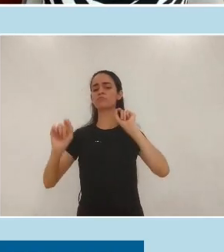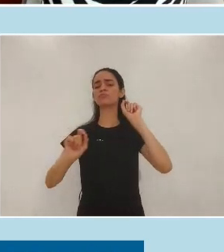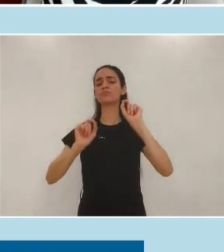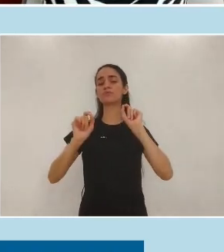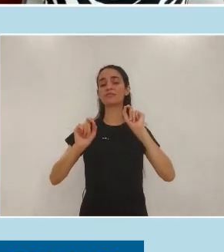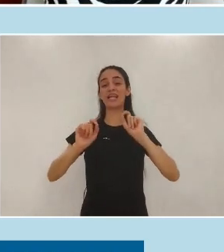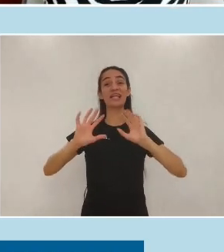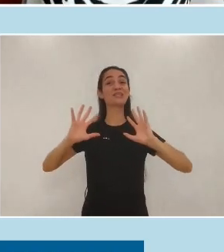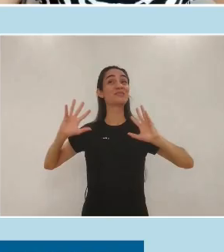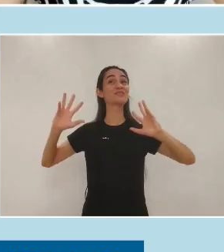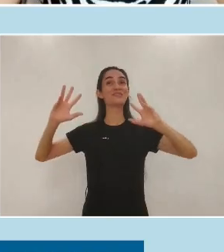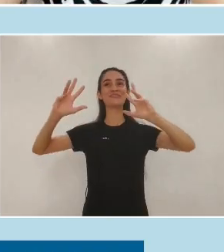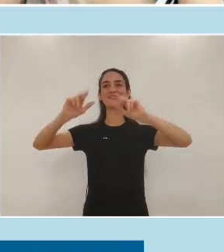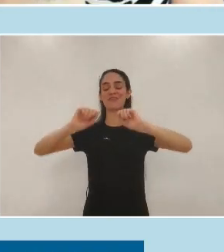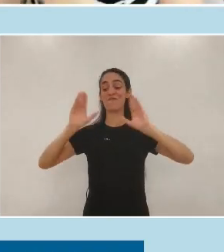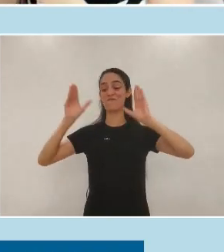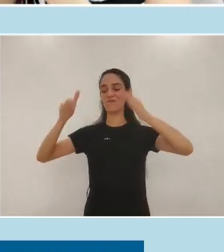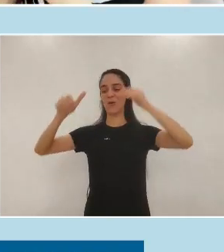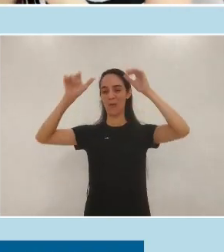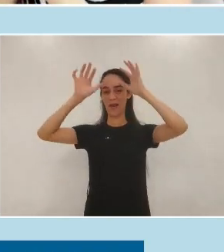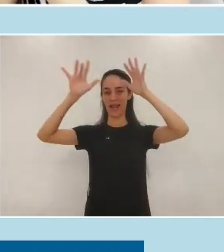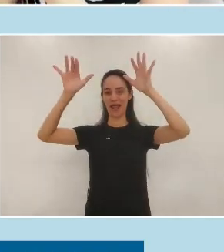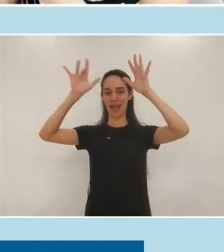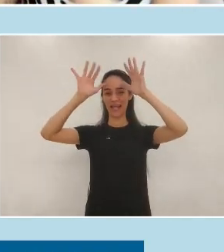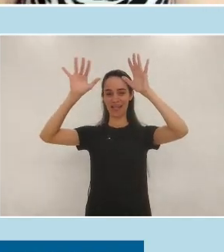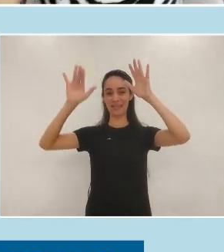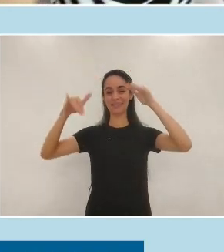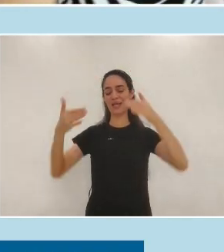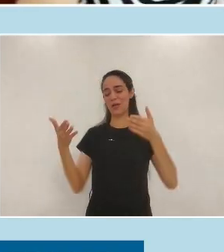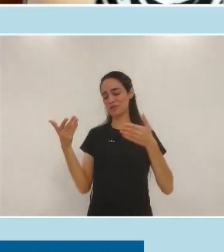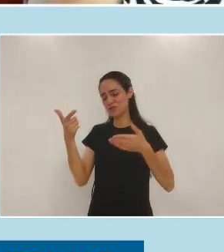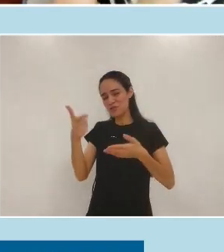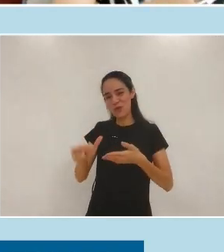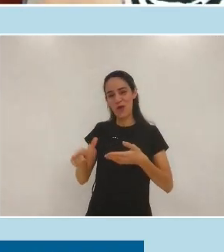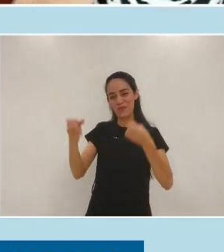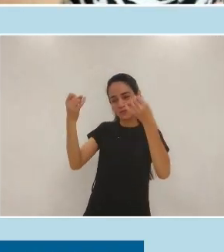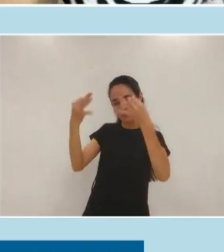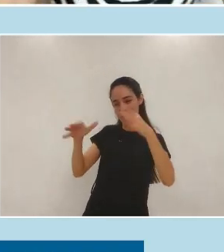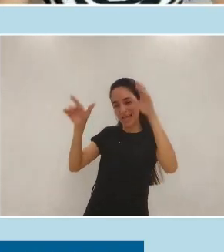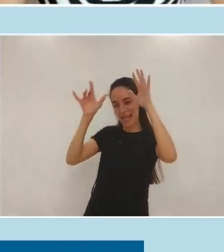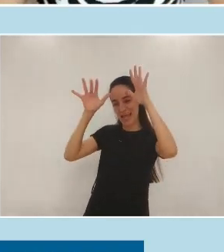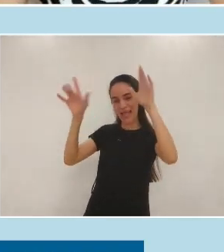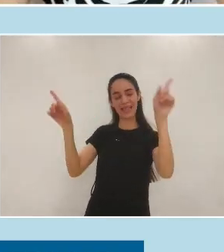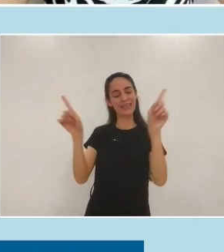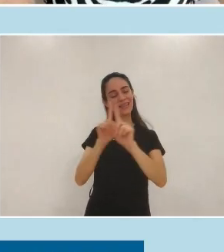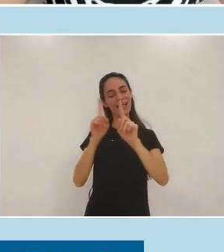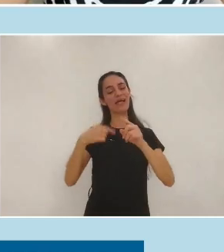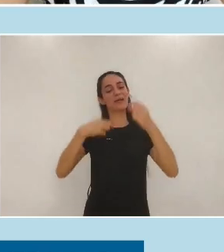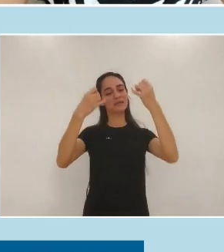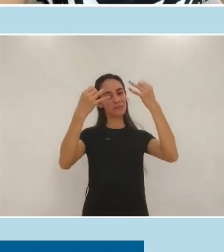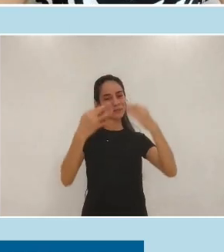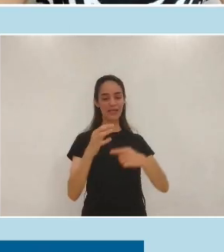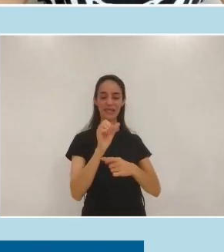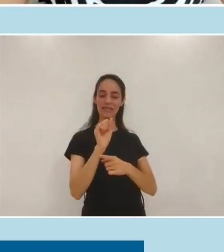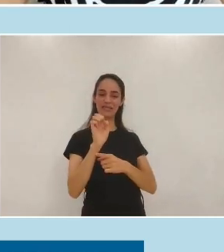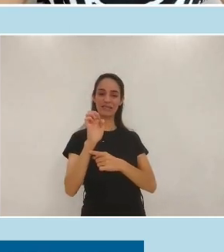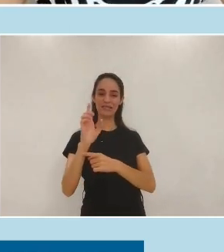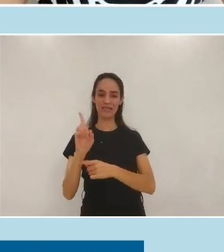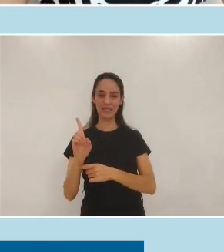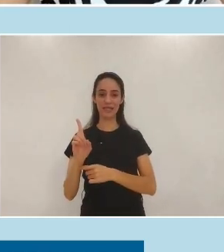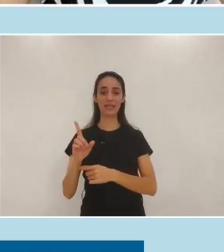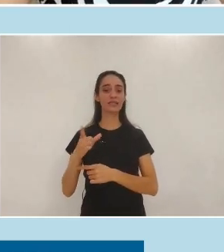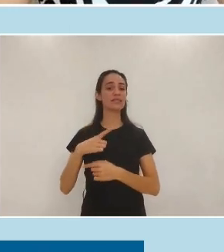autismo. Então, vai ficar muito repetido eu falar sobre autismo. Então, eu vou falar sobre síndrome de Ehlers-Danlos, que é algo que as pessoas quase não